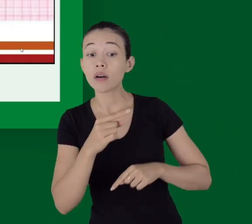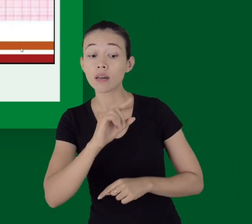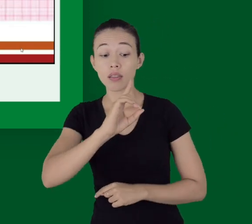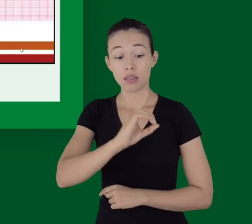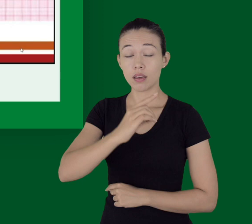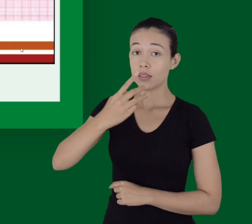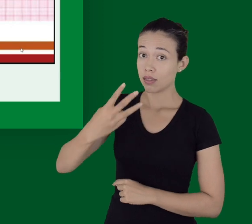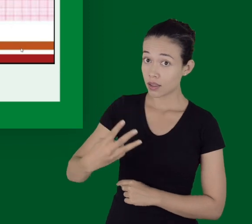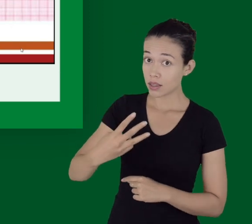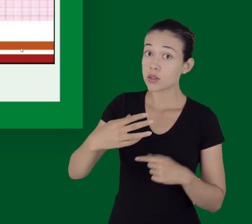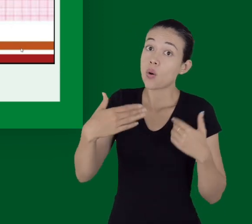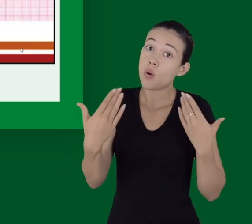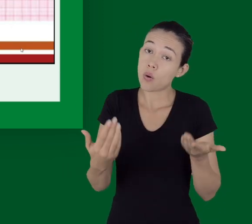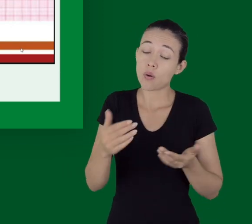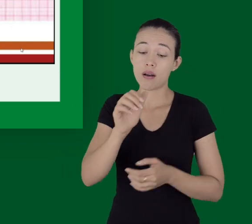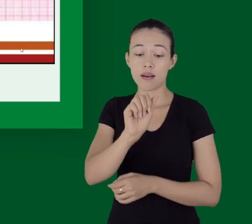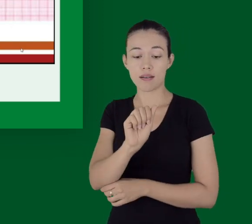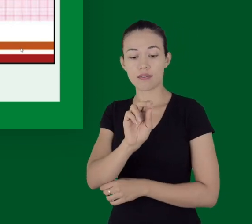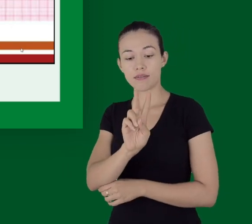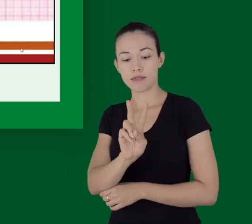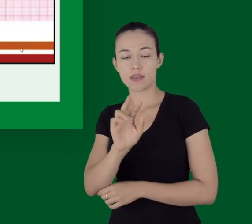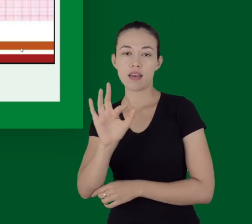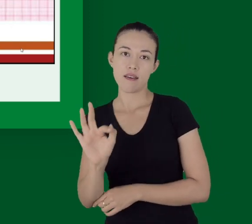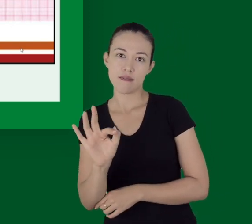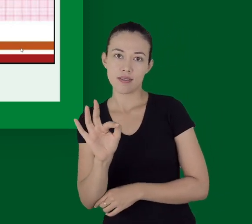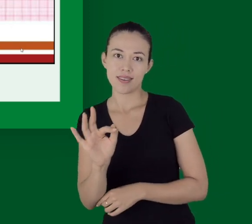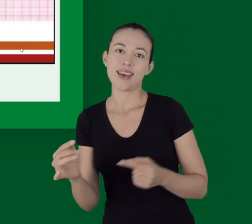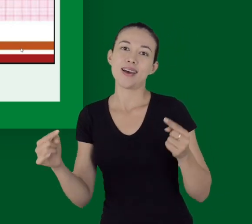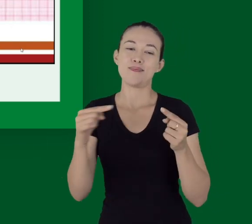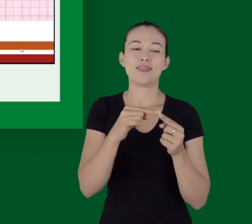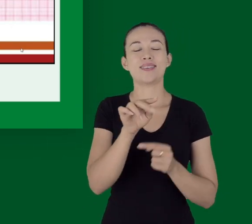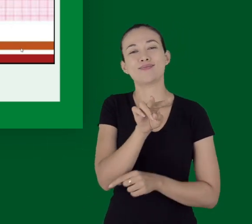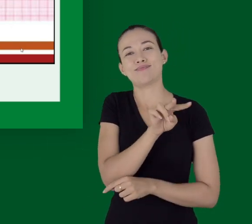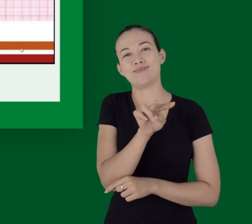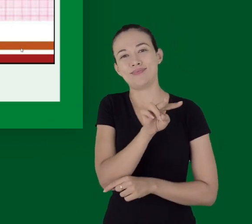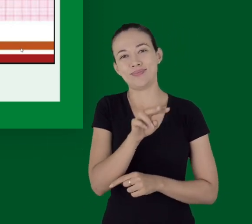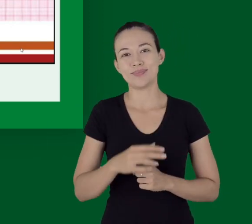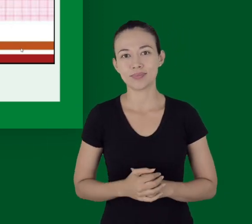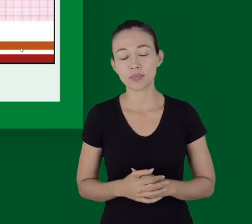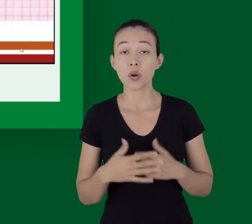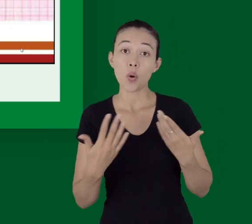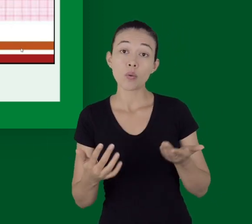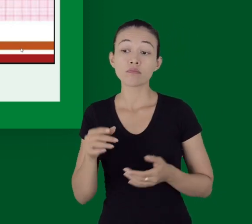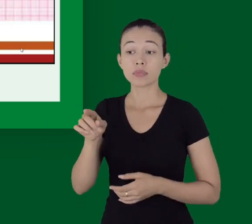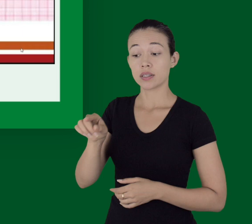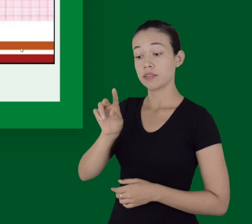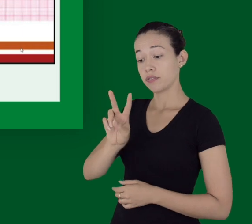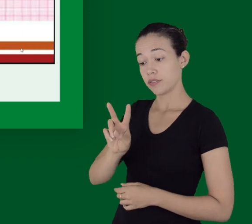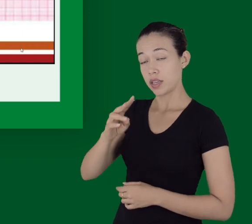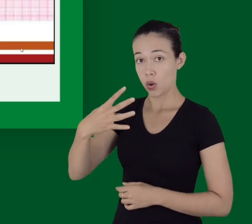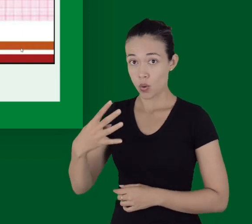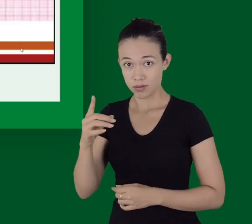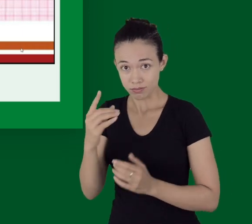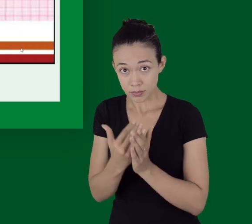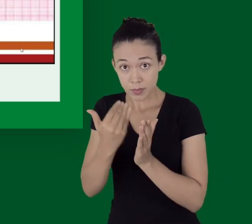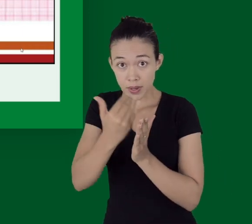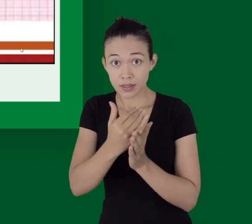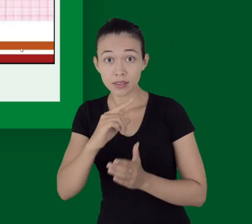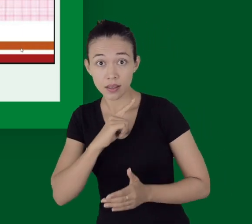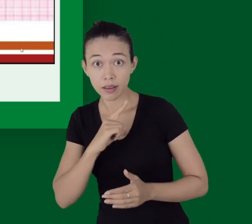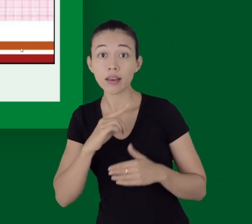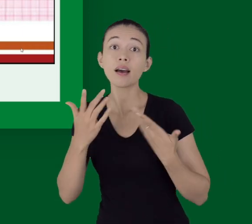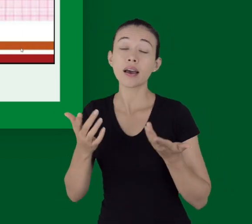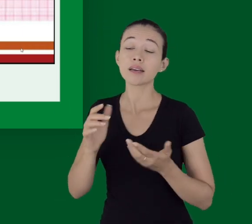D3 ou em EVF, para ter duas paredes, duas derivações. E se for um supra de V4, tem que ter em